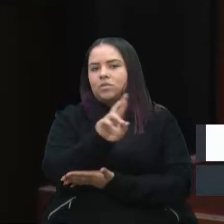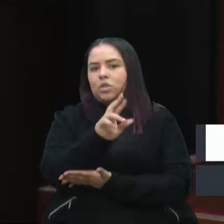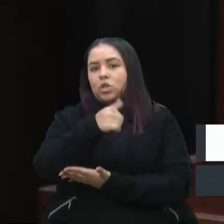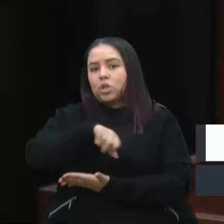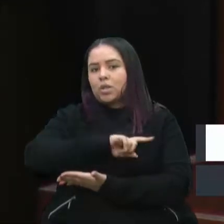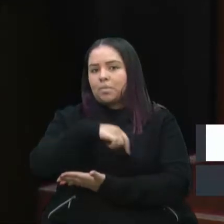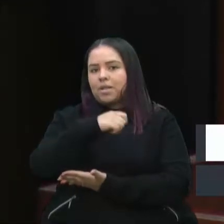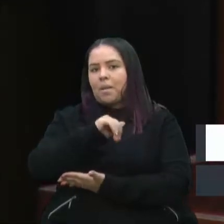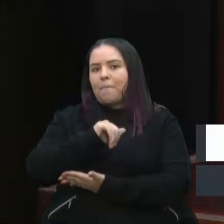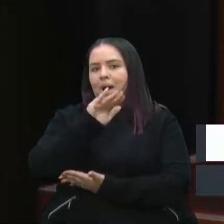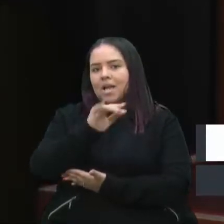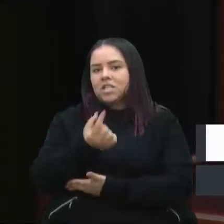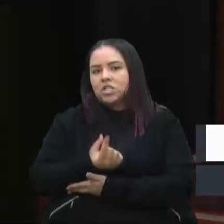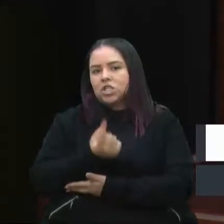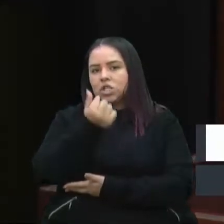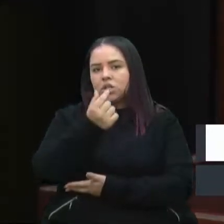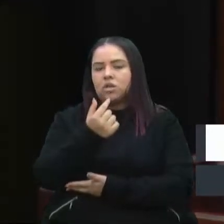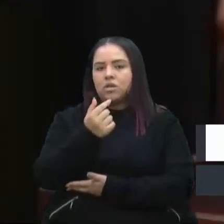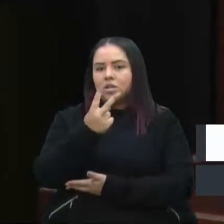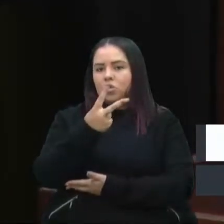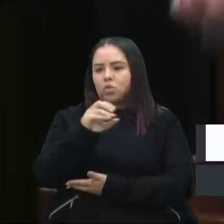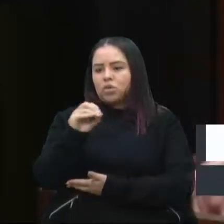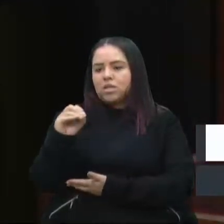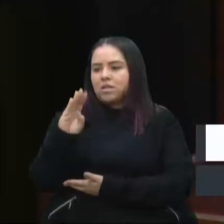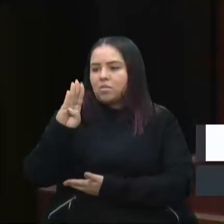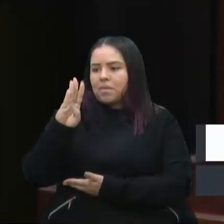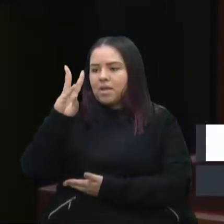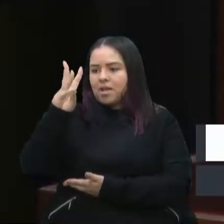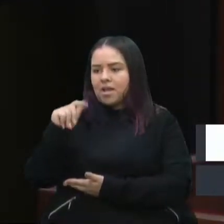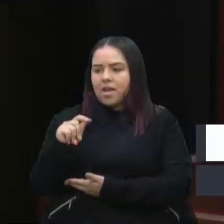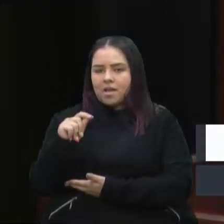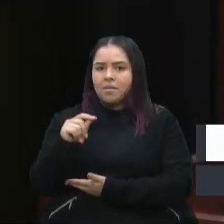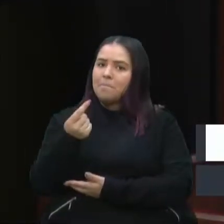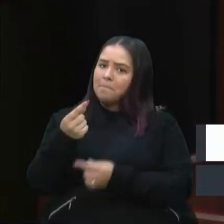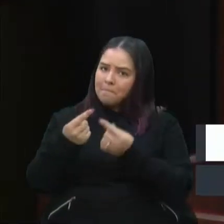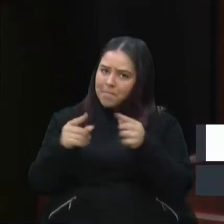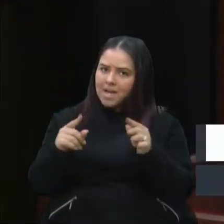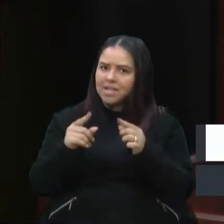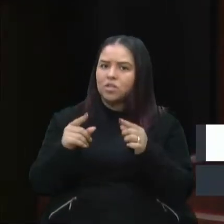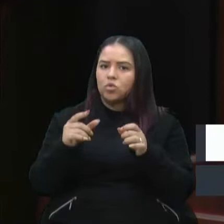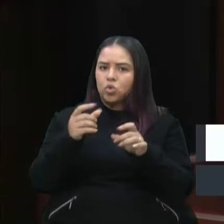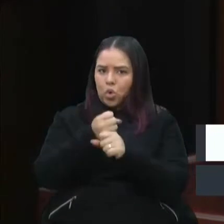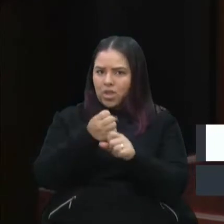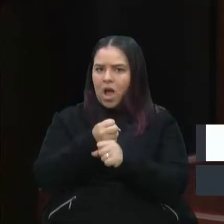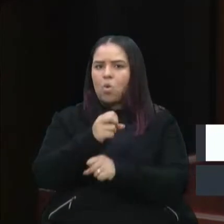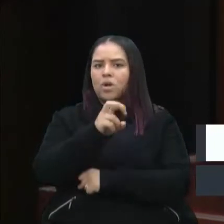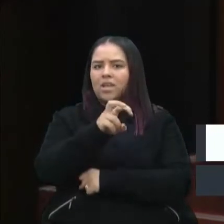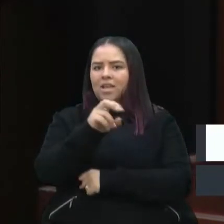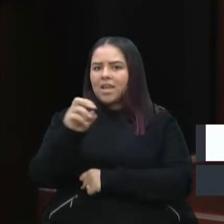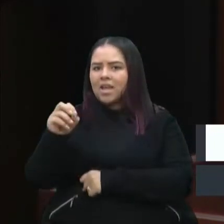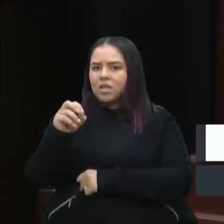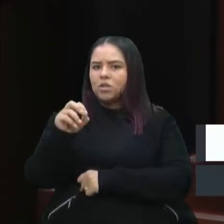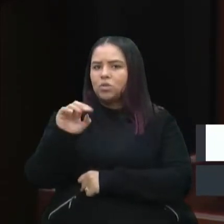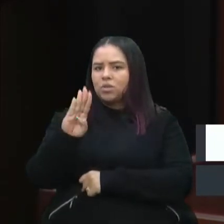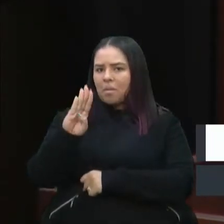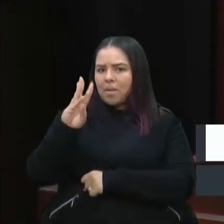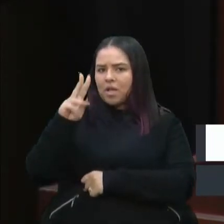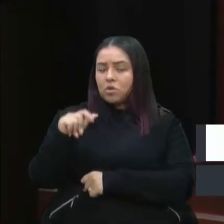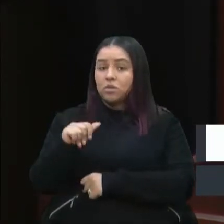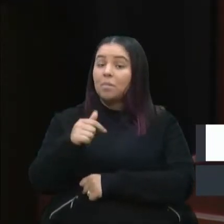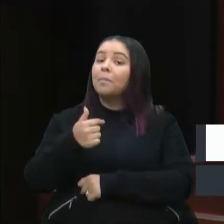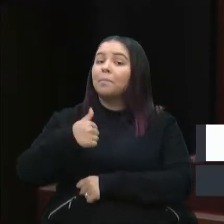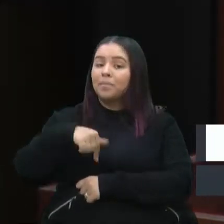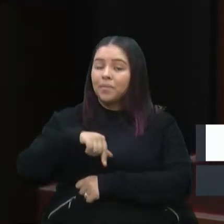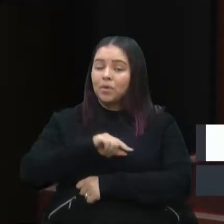o teto de gastos em 200 bi, que o pacote total chega a 500. O Brasil vai se